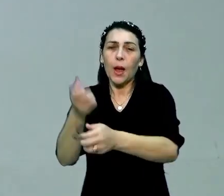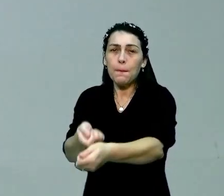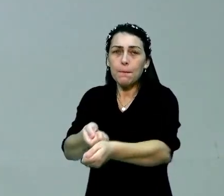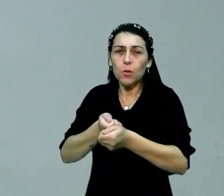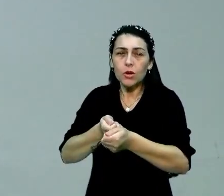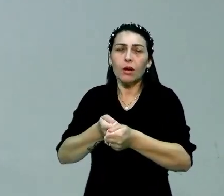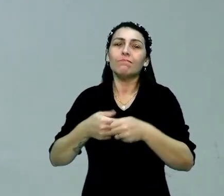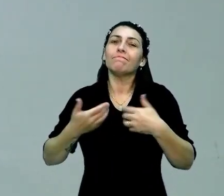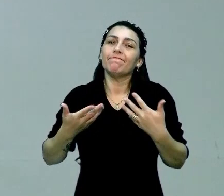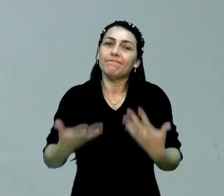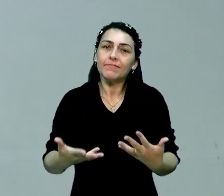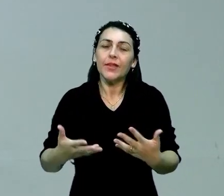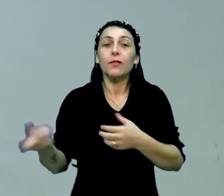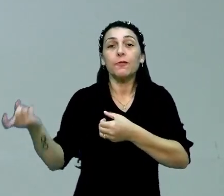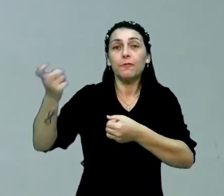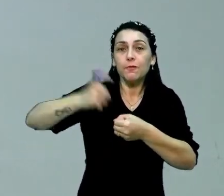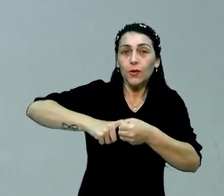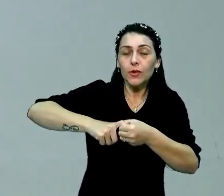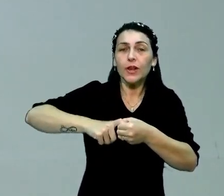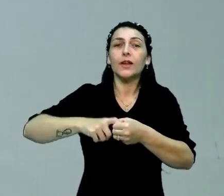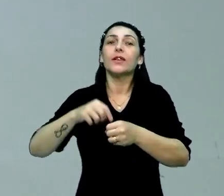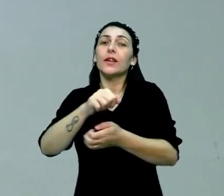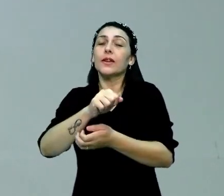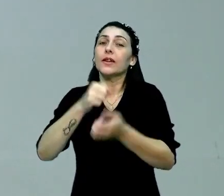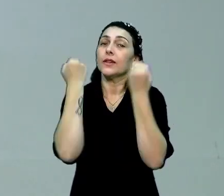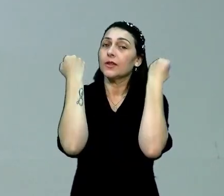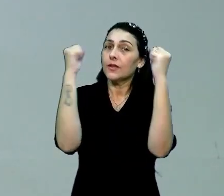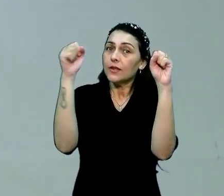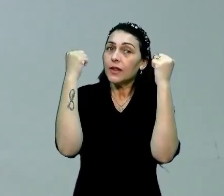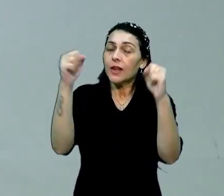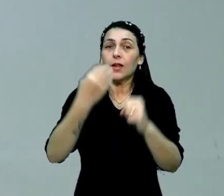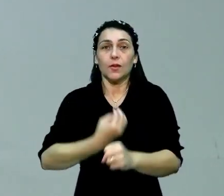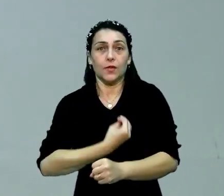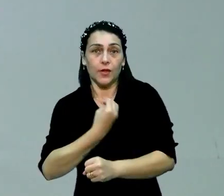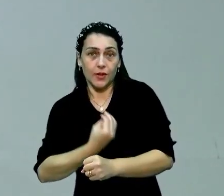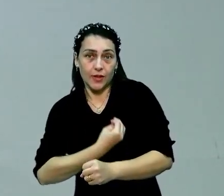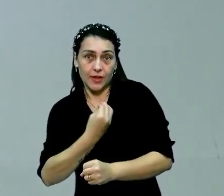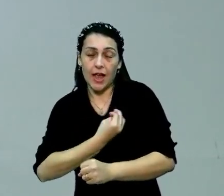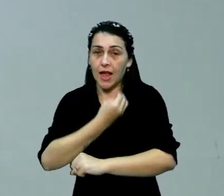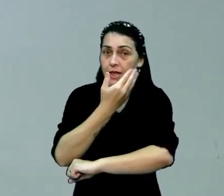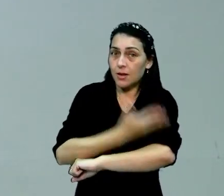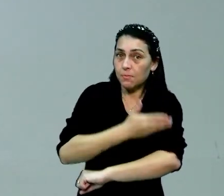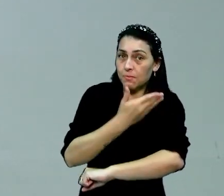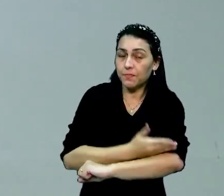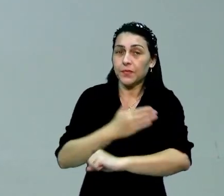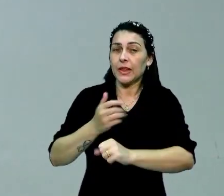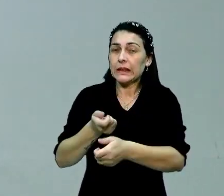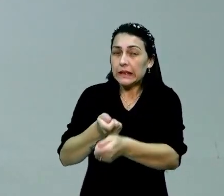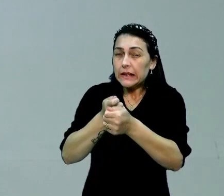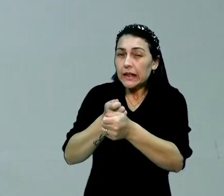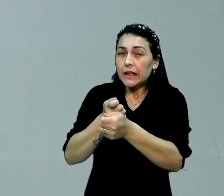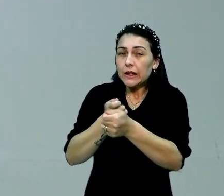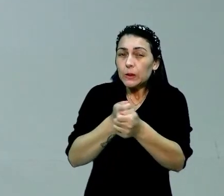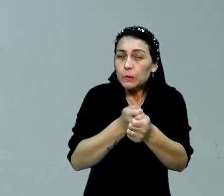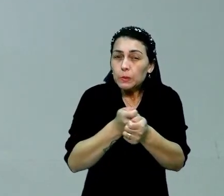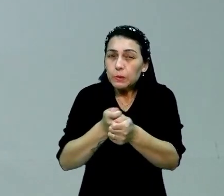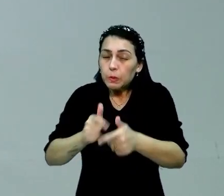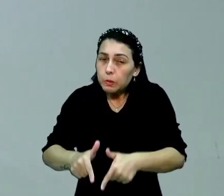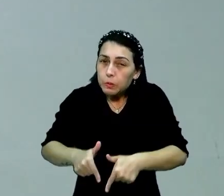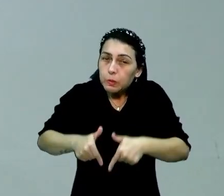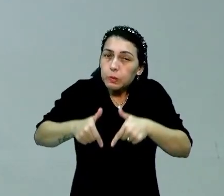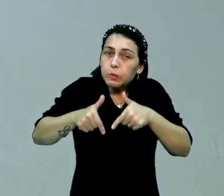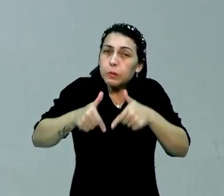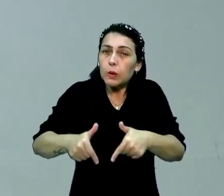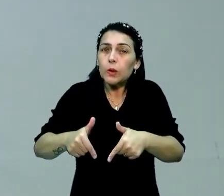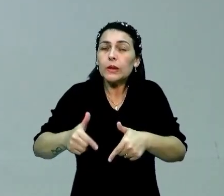puxar. Então, voltando. Atividade física, sobrevivência, as práticas, caça, pesca, luta,